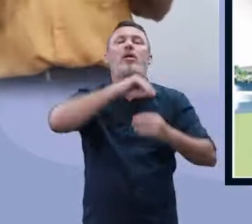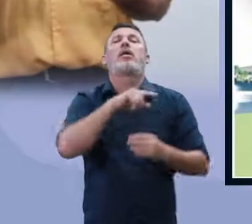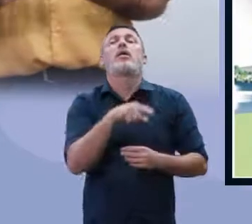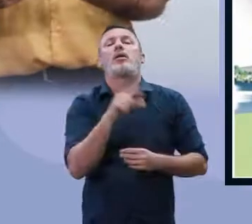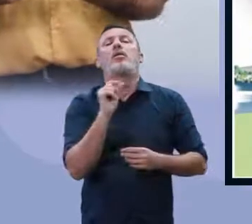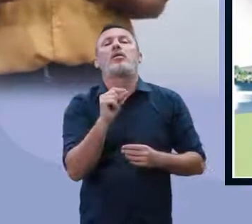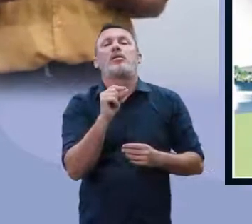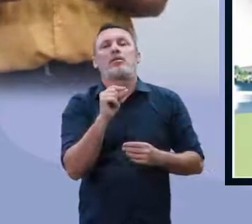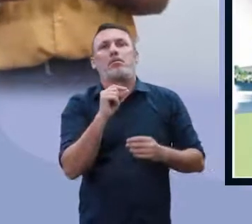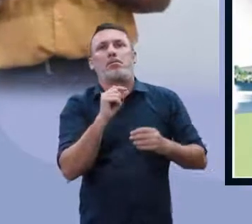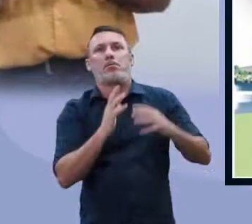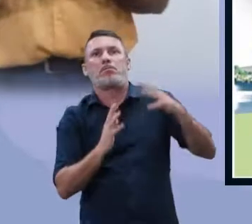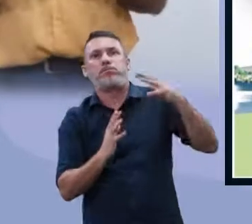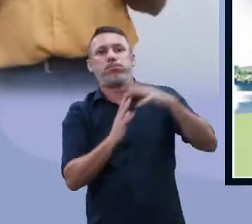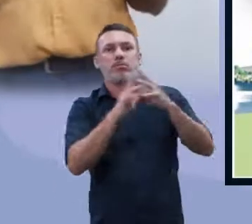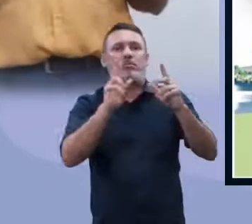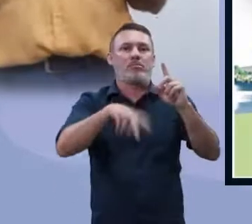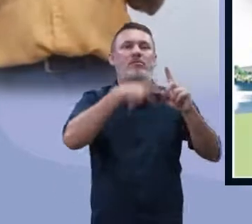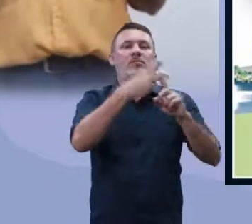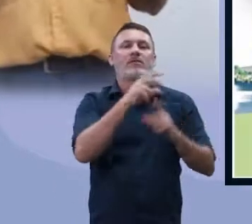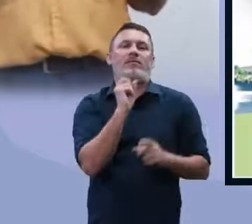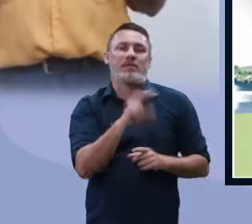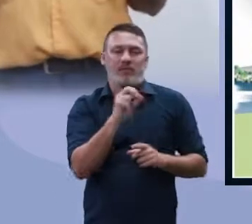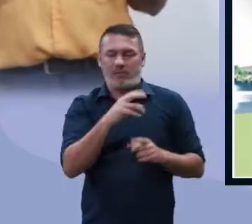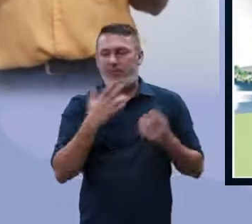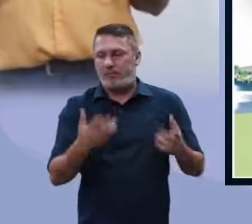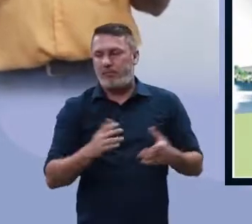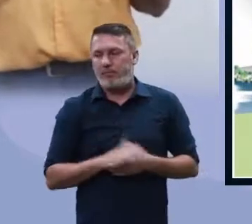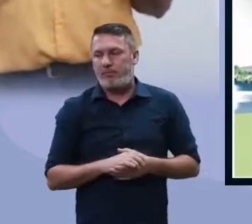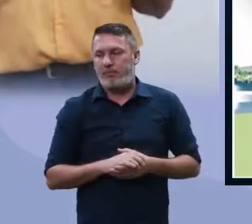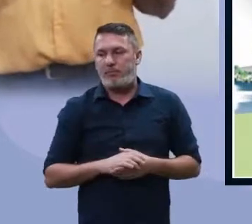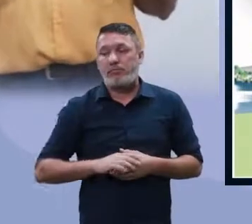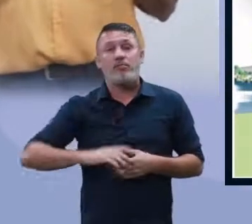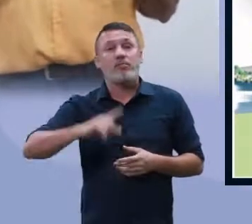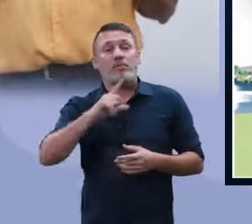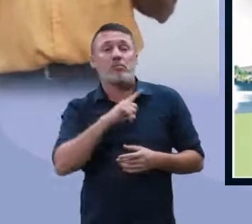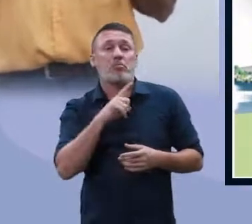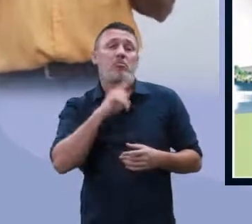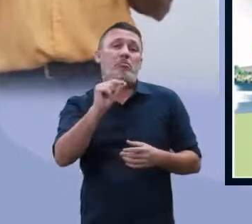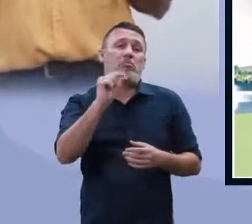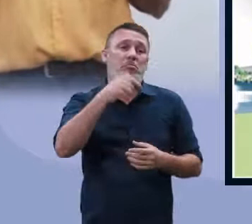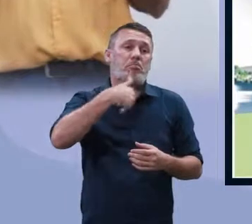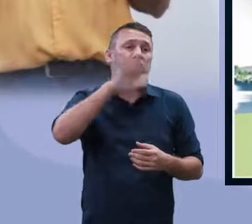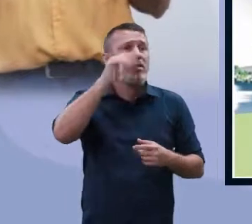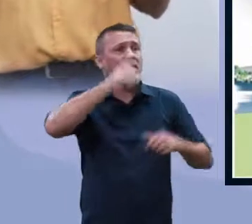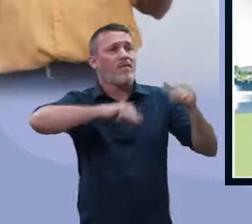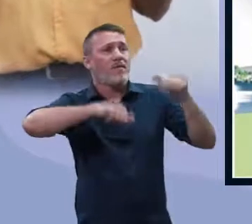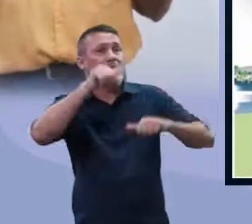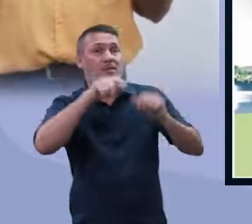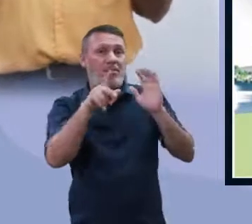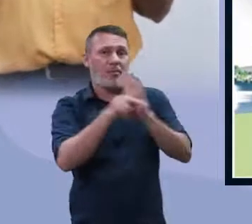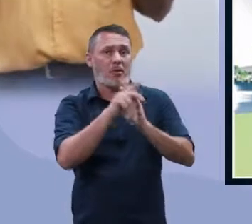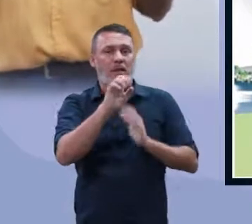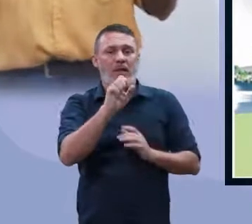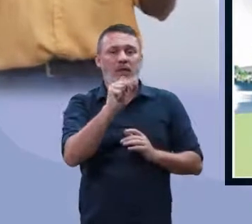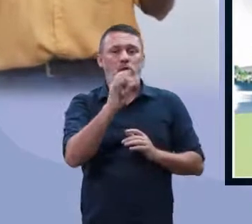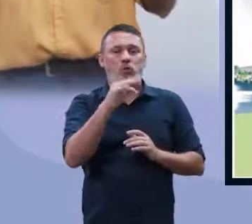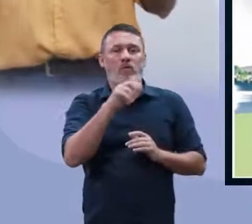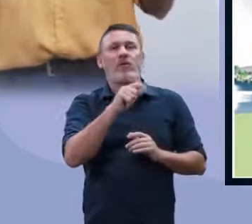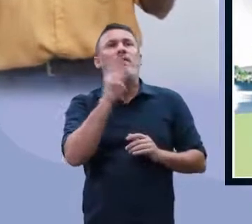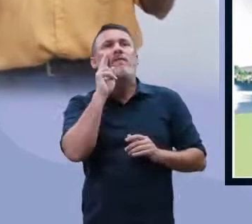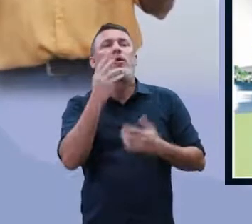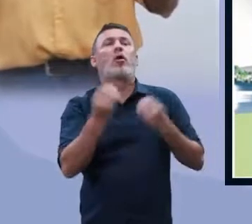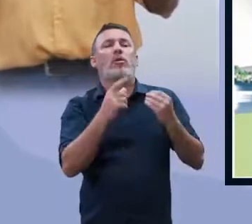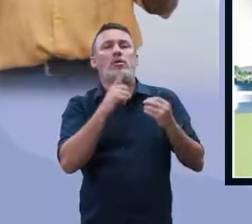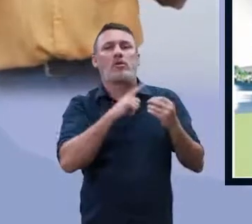ter uma acentuação. A forma mais, digamos, cabível de analisar o efeito estufa é você